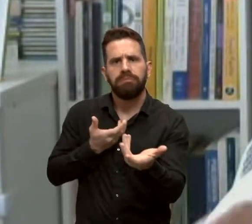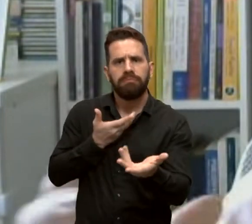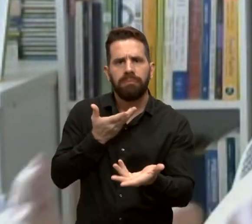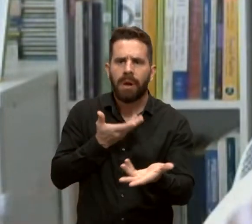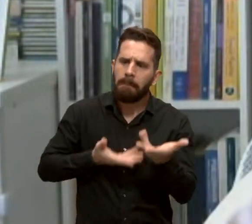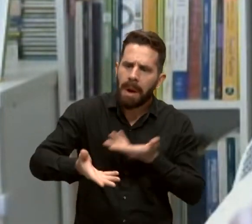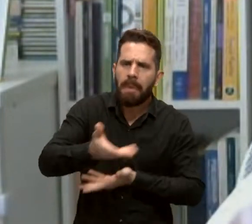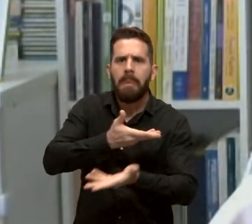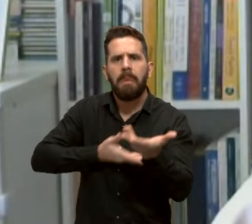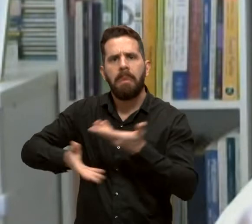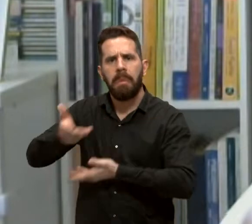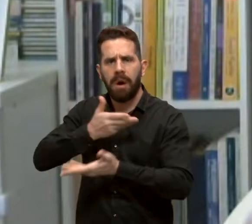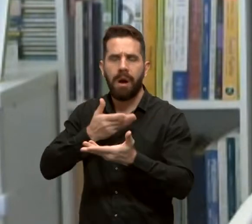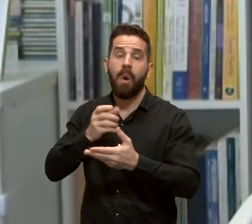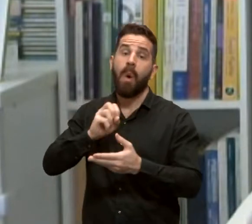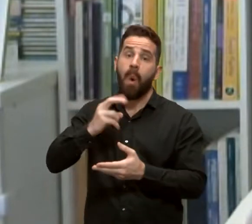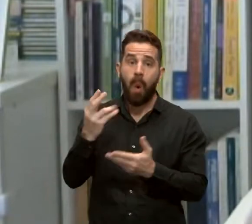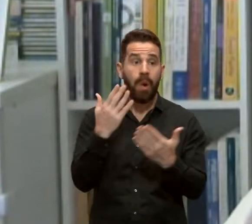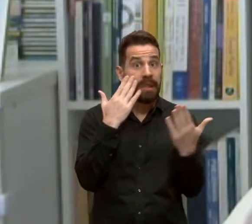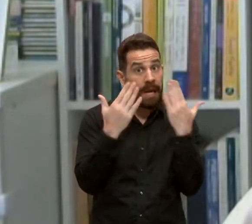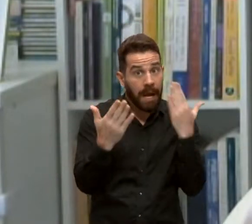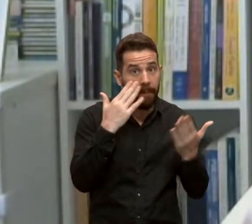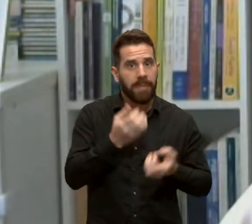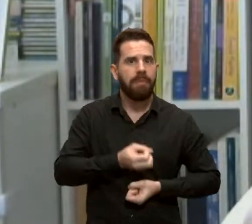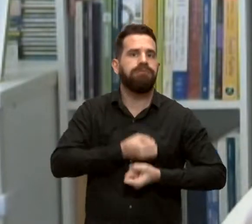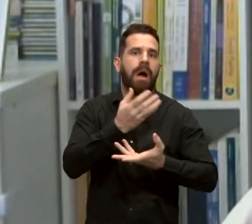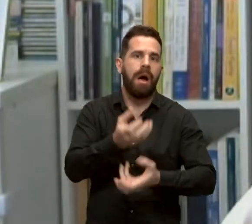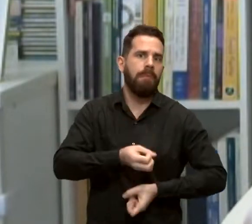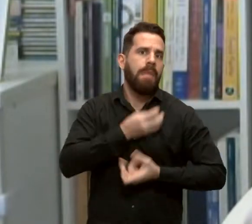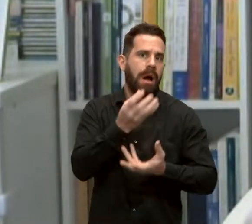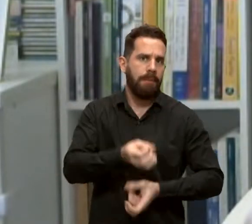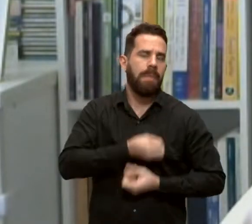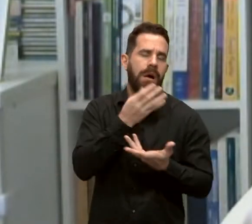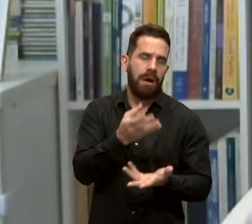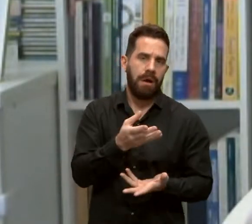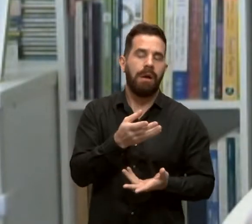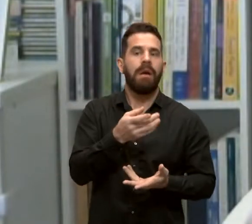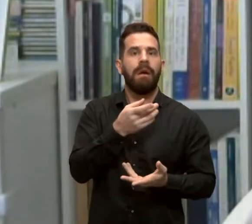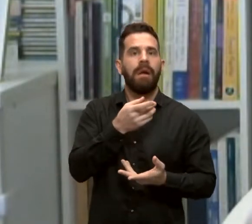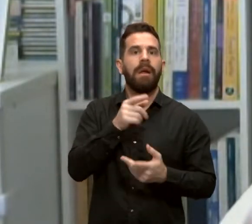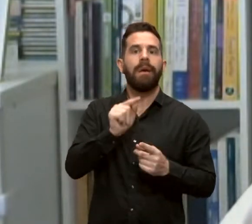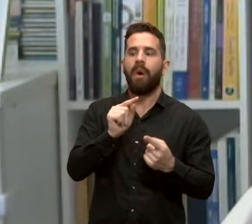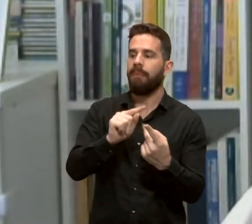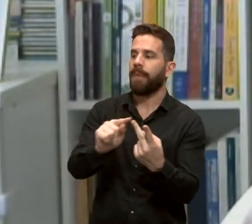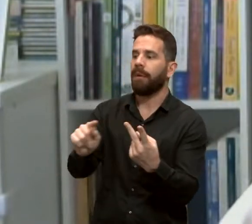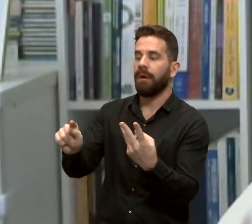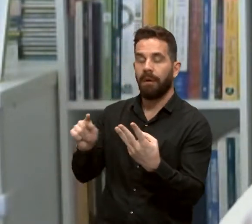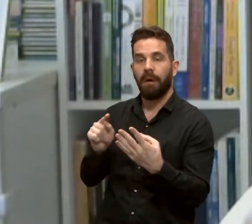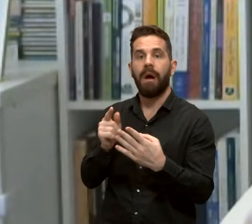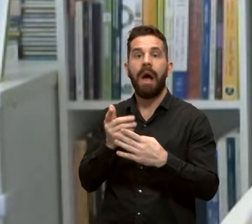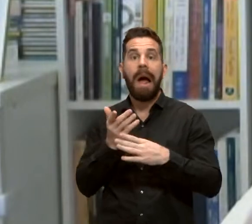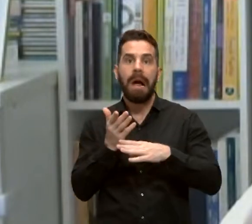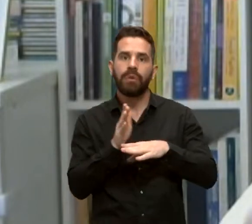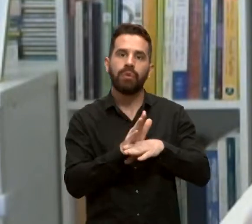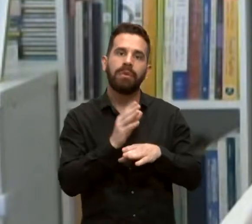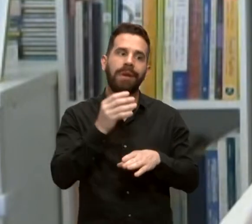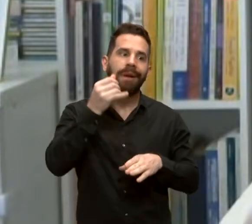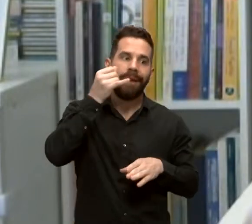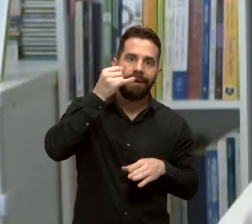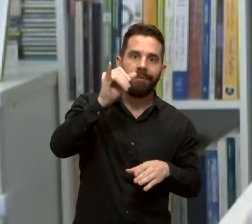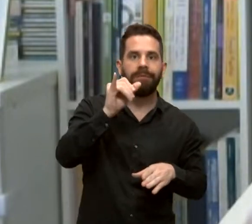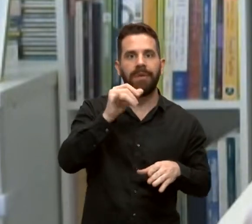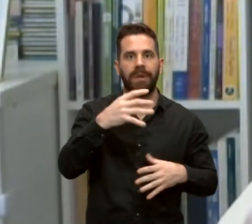trabalho terapêutico mais direcionado, eles buscam realmente minimizar o risco de comportamento de suicídio nessas